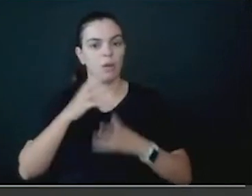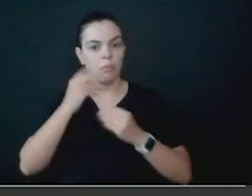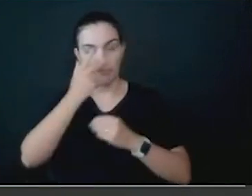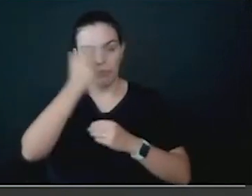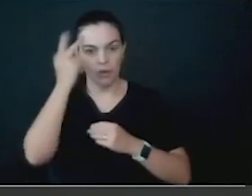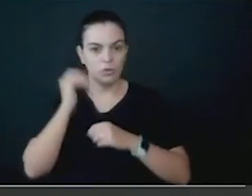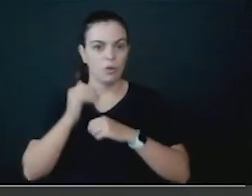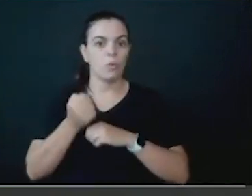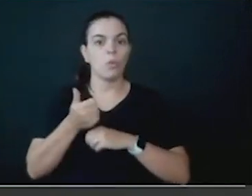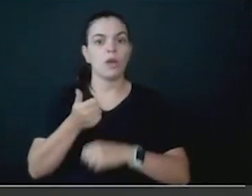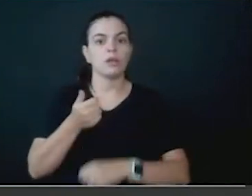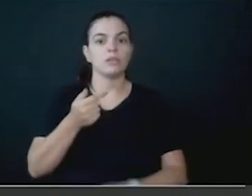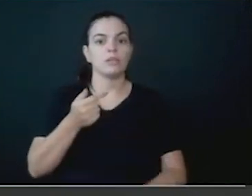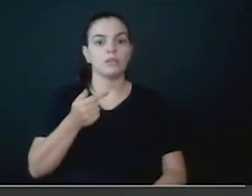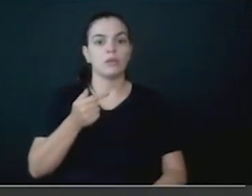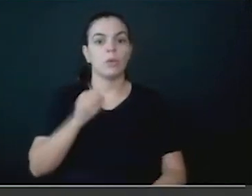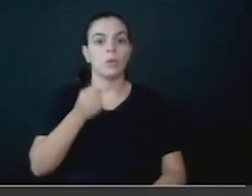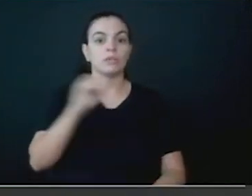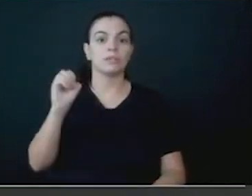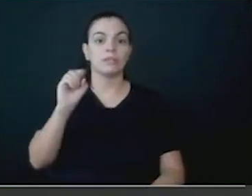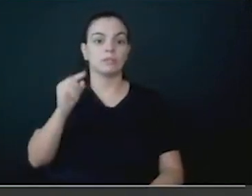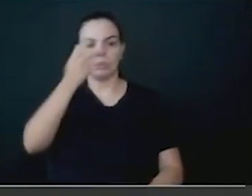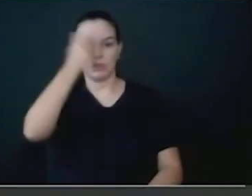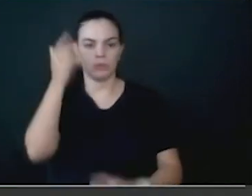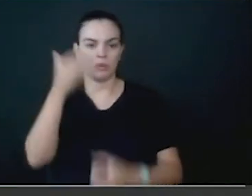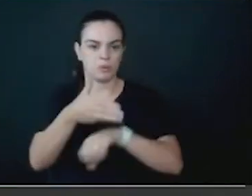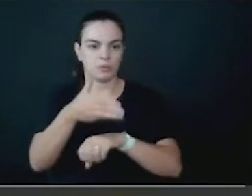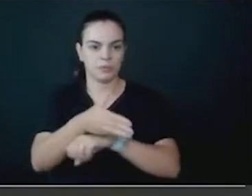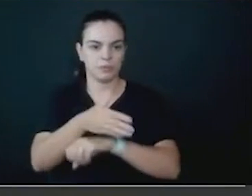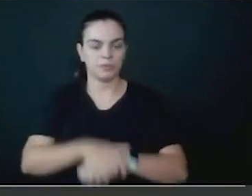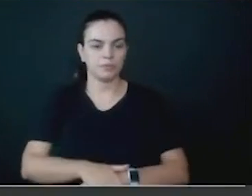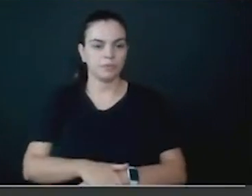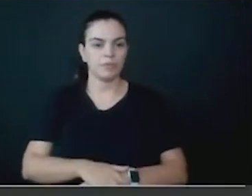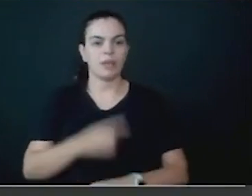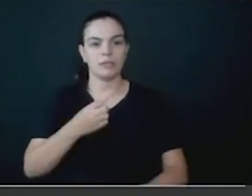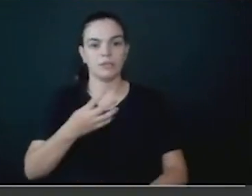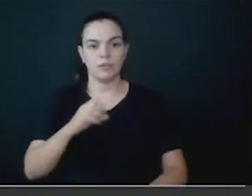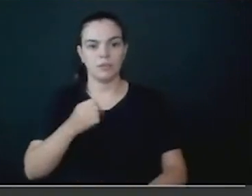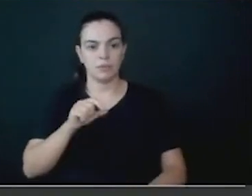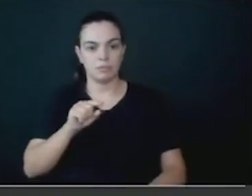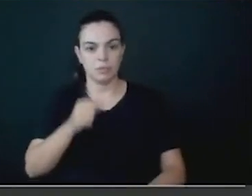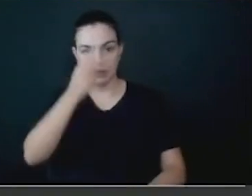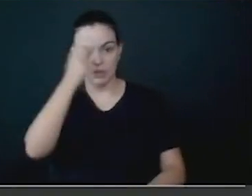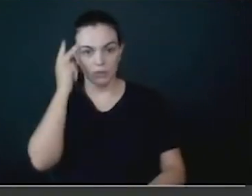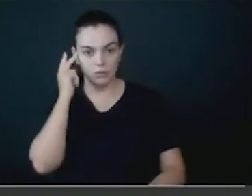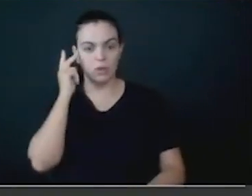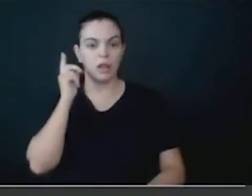embarques. 148 mil visitantes na Torre Panorâmica, passamos ali também e chegando a